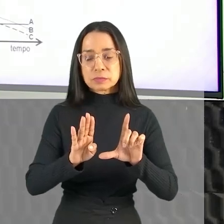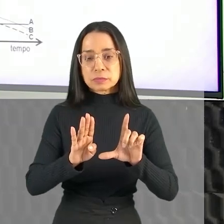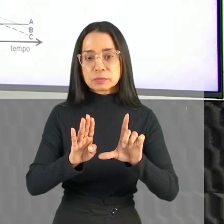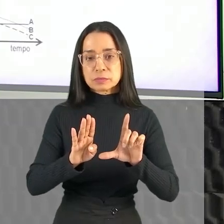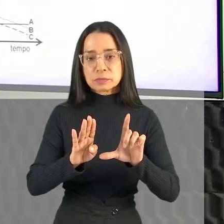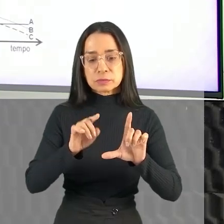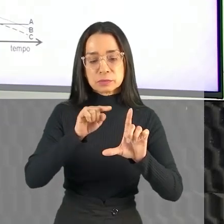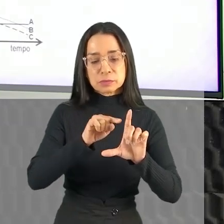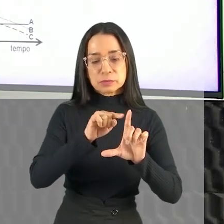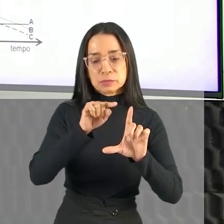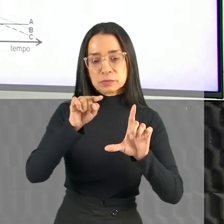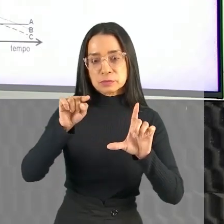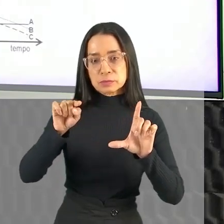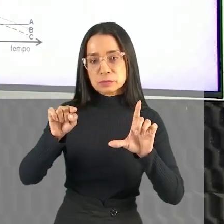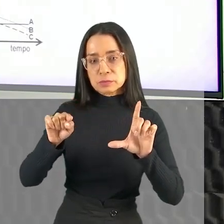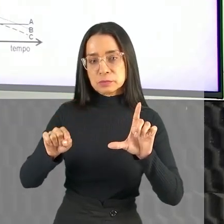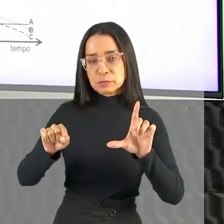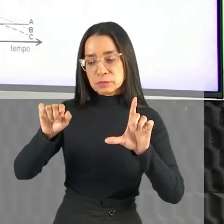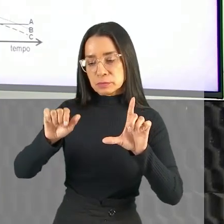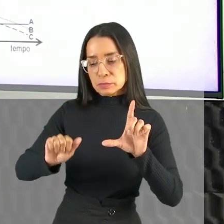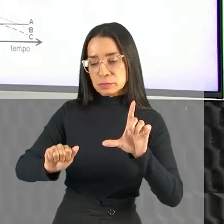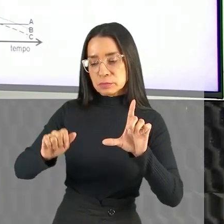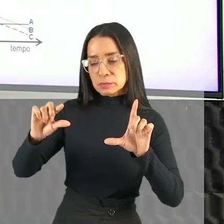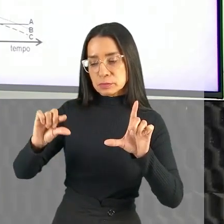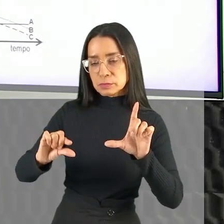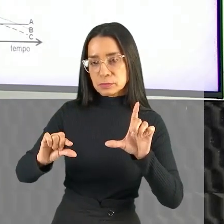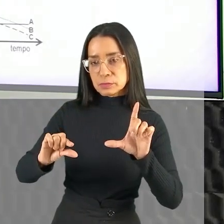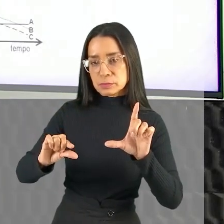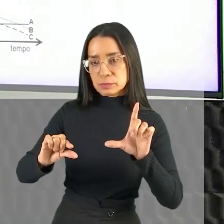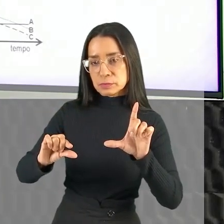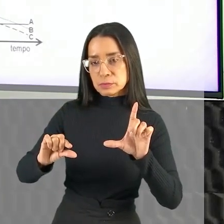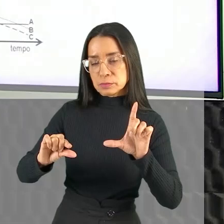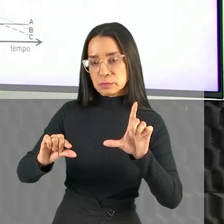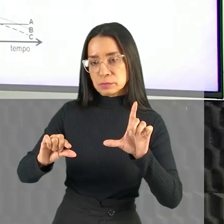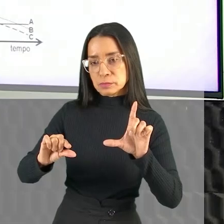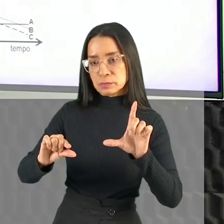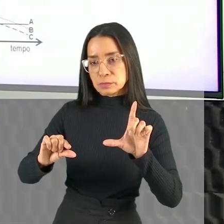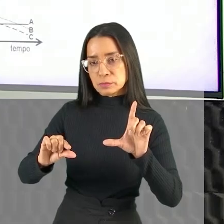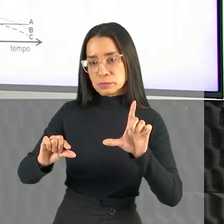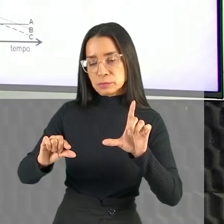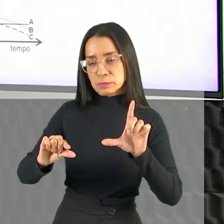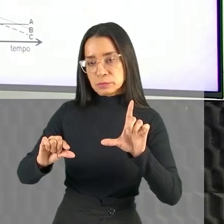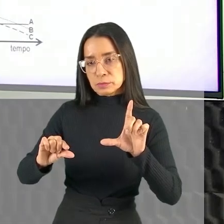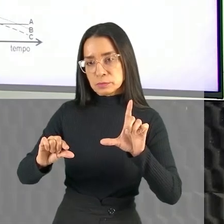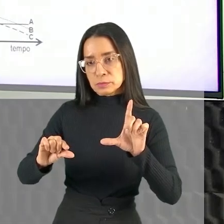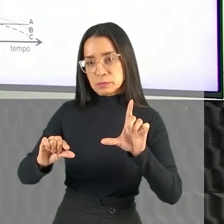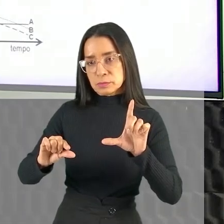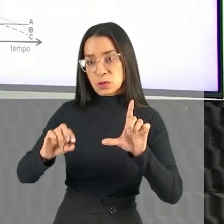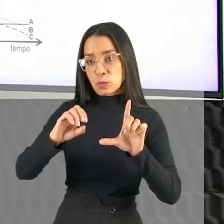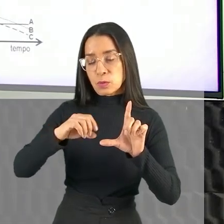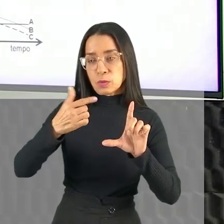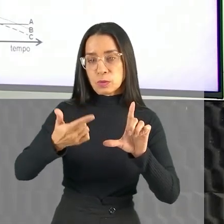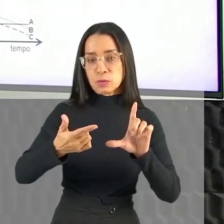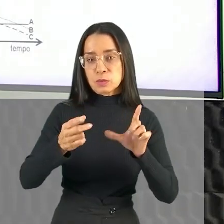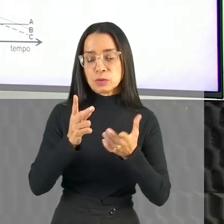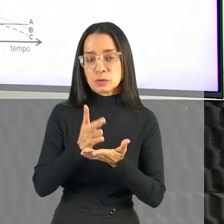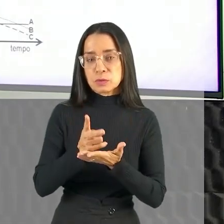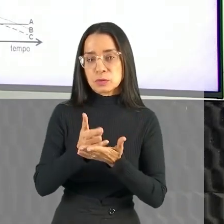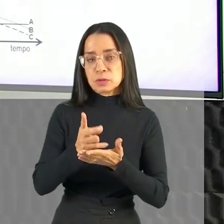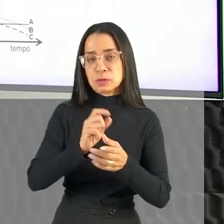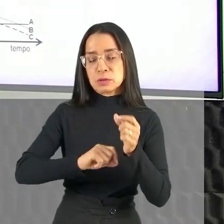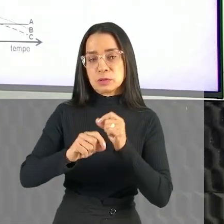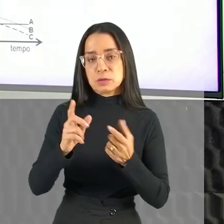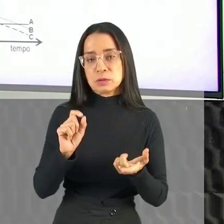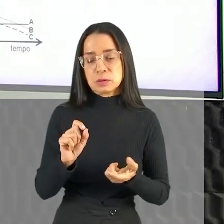poluentes, né, de nitrogênio e fósforo diminui, a quantidade de oxigênio se mantém, e no que a quantidade de oxigênio